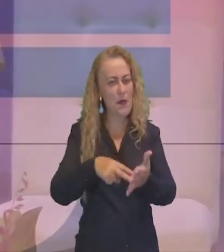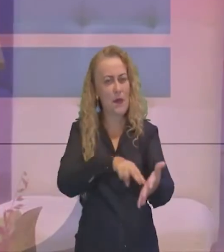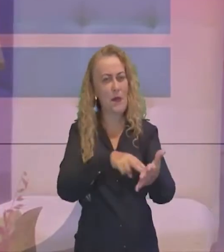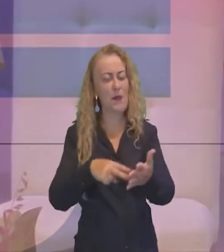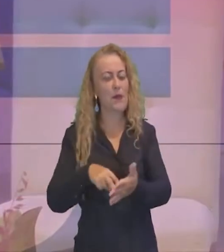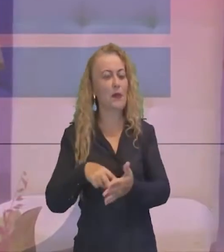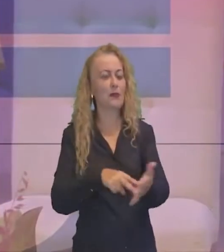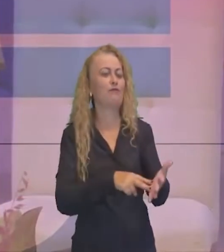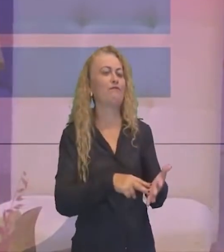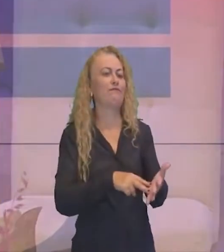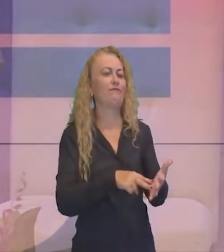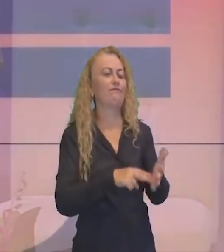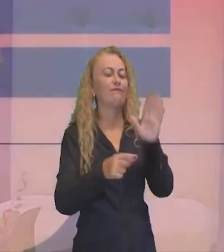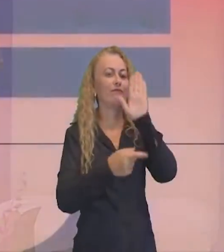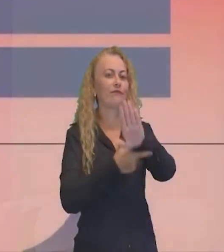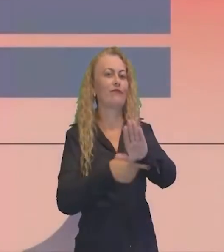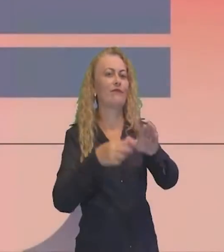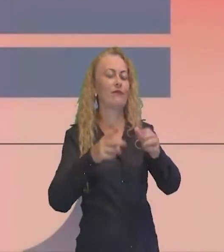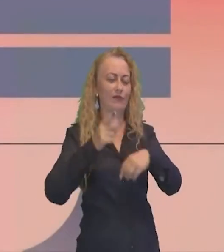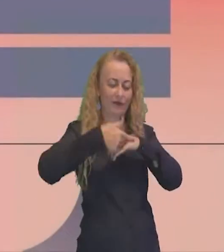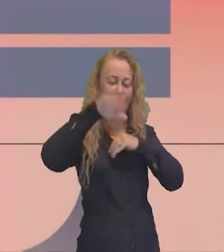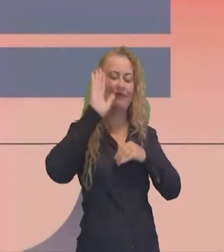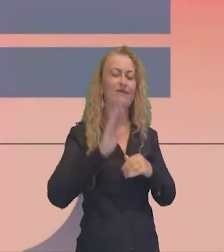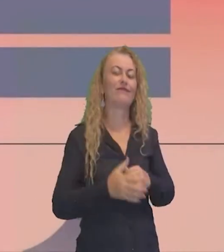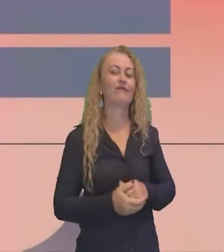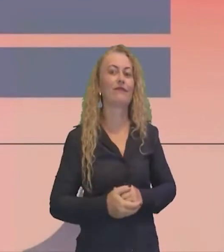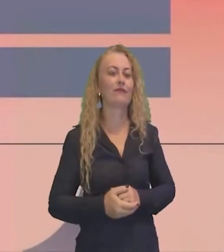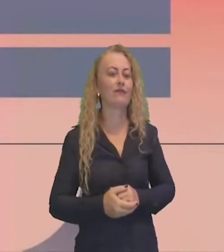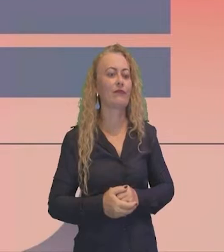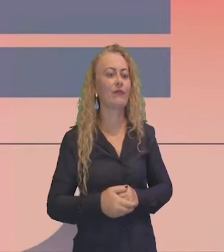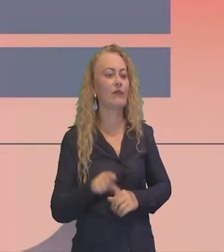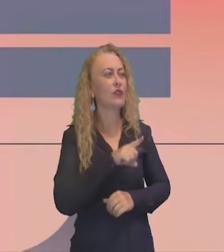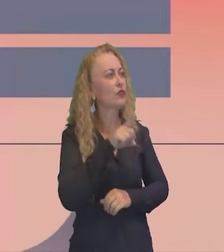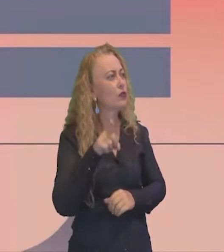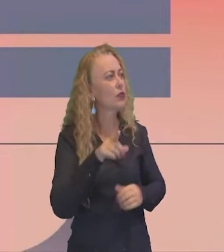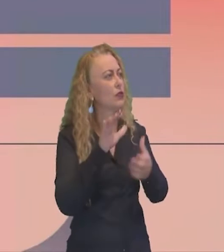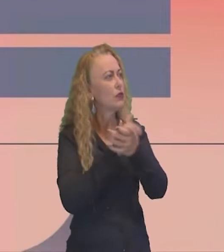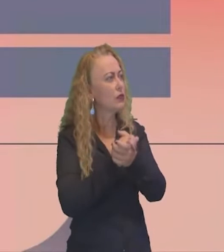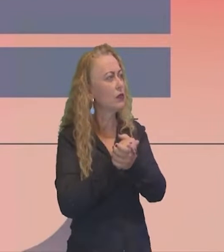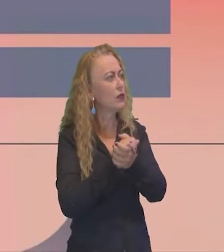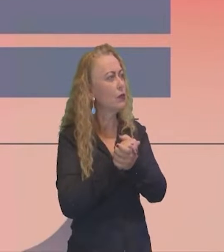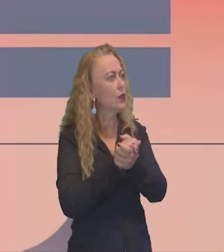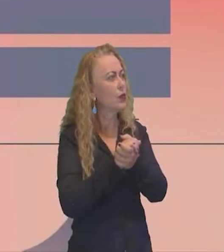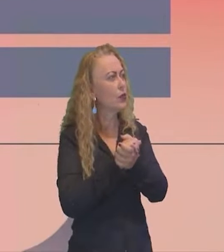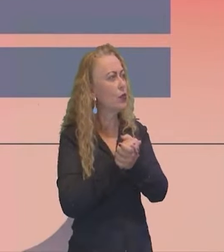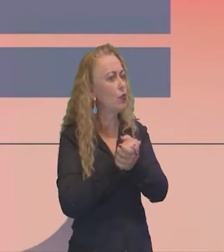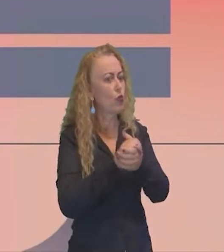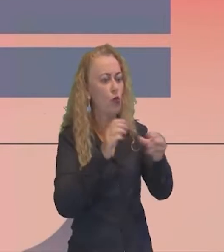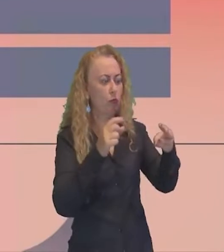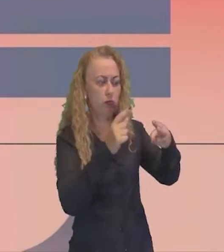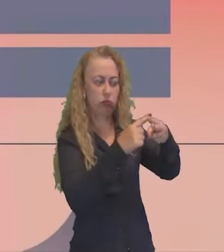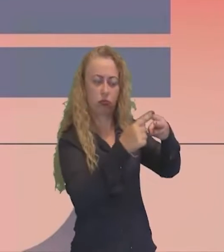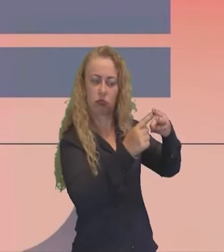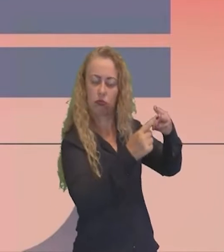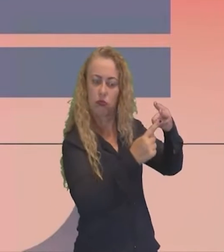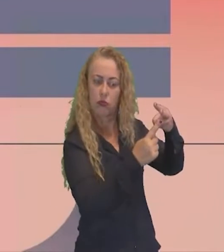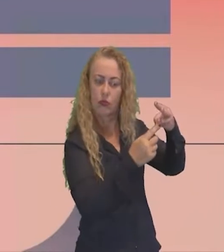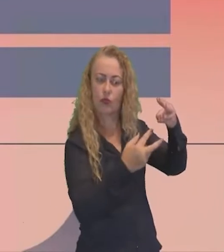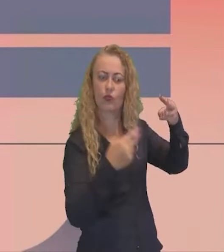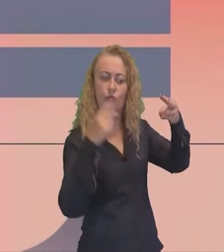instabilidade. Se você está vivendo em seu casamento, preste atenção, algum tipo de